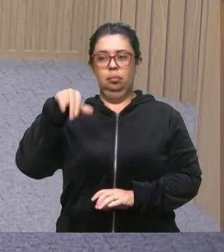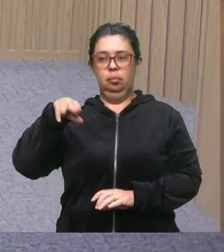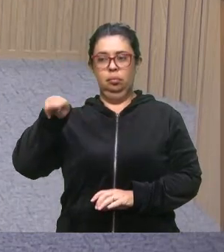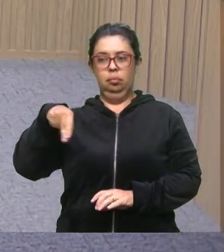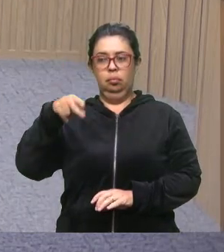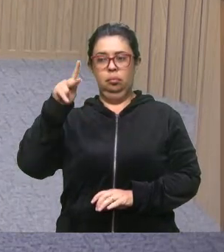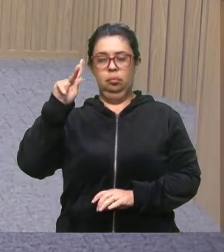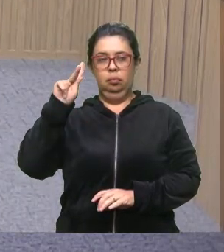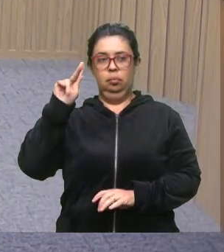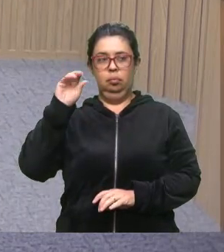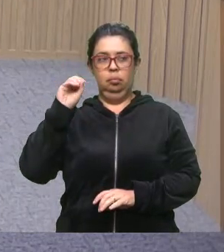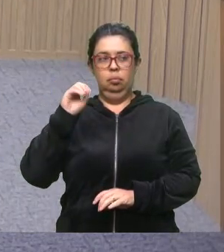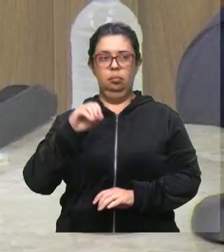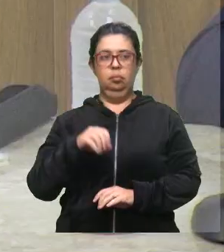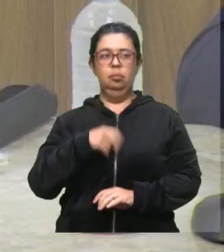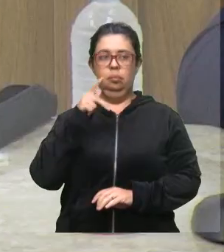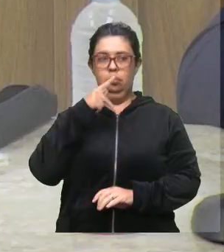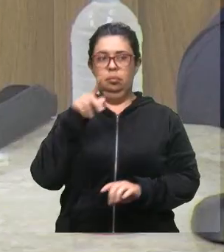também.